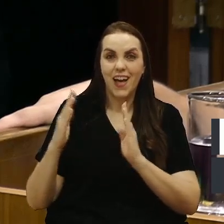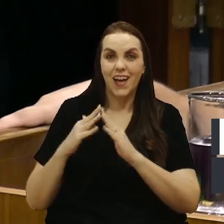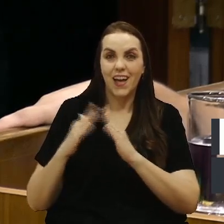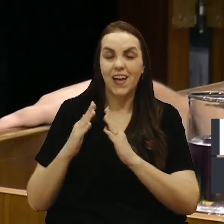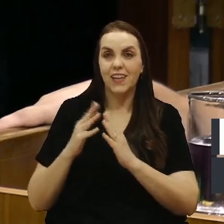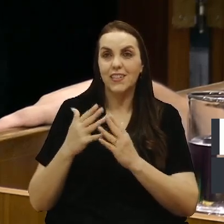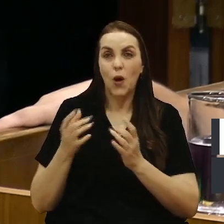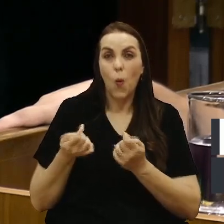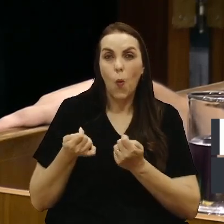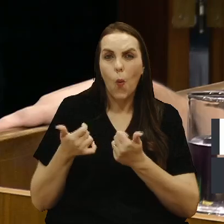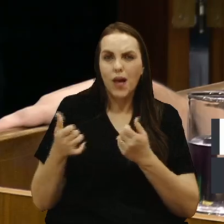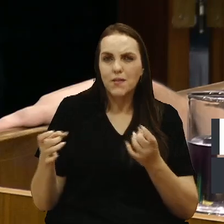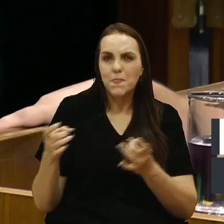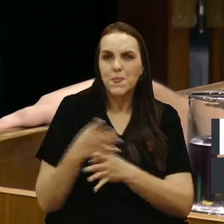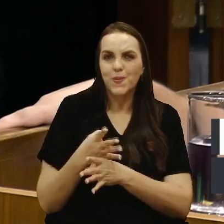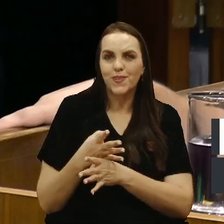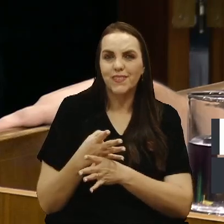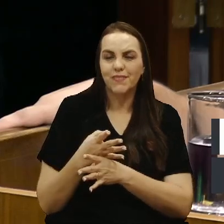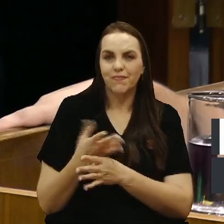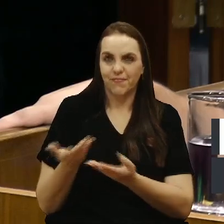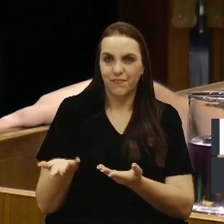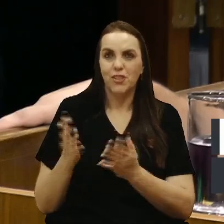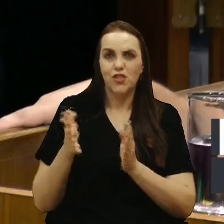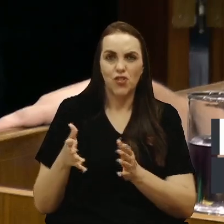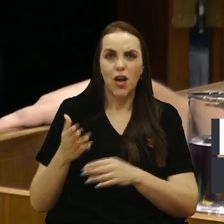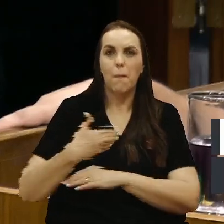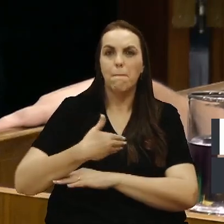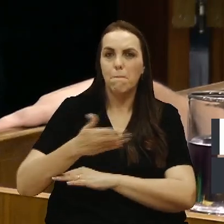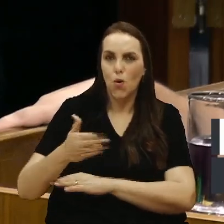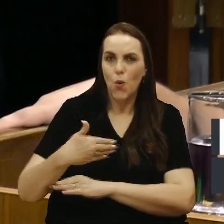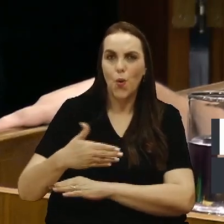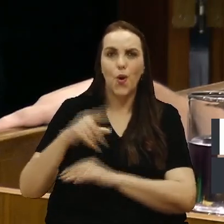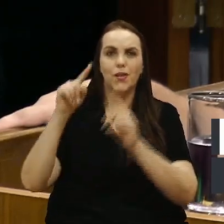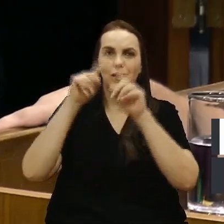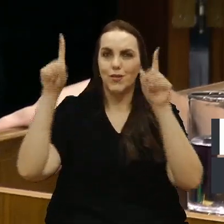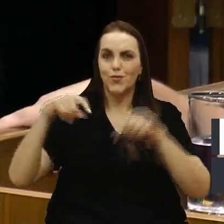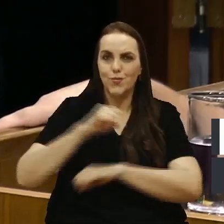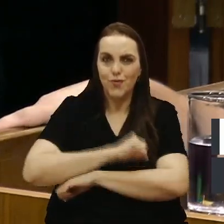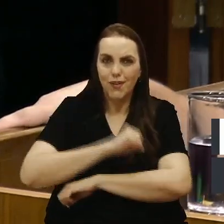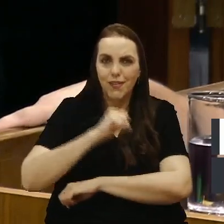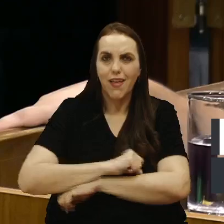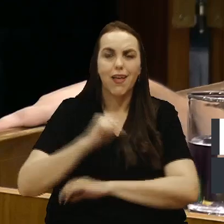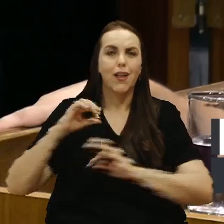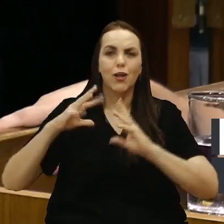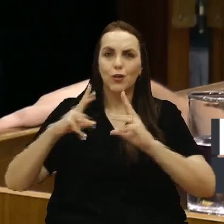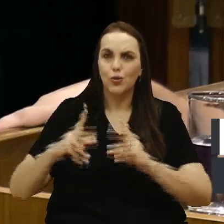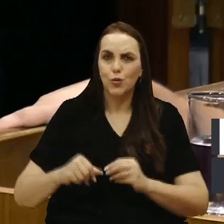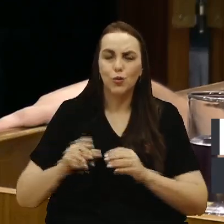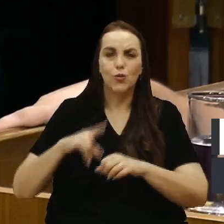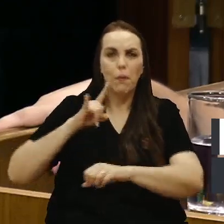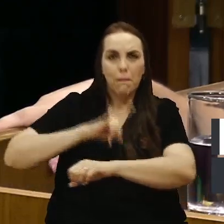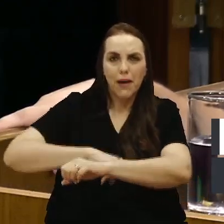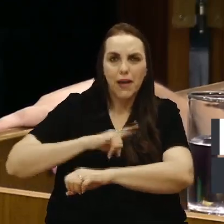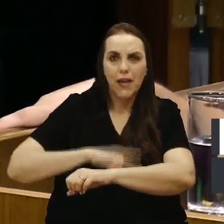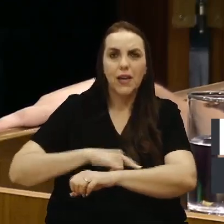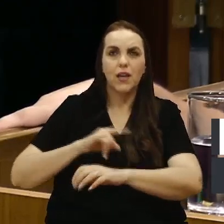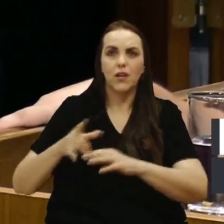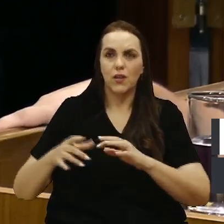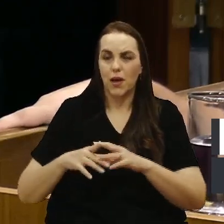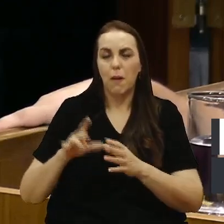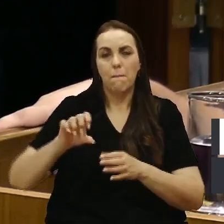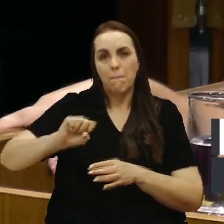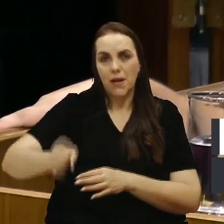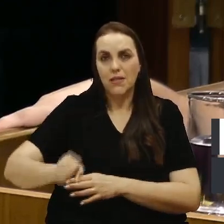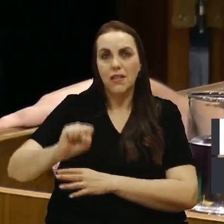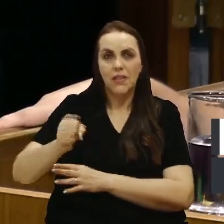estavam praticamente prontas, com portas, janelas, louças de banheiro,